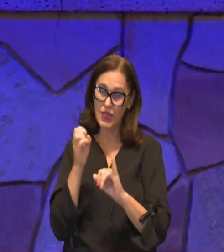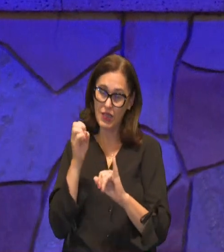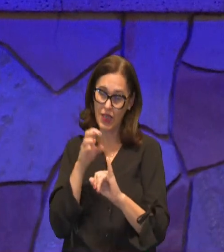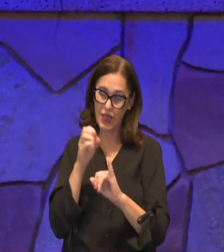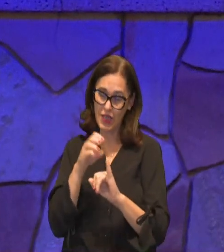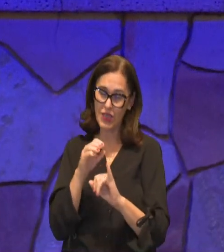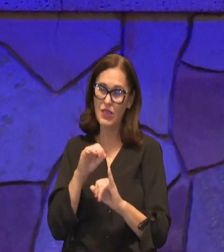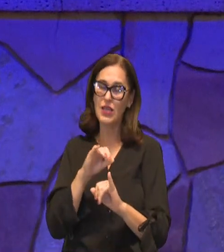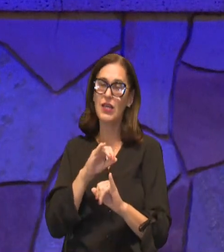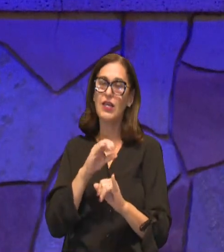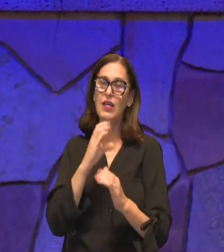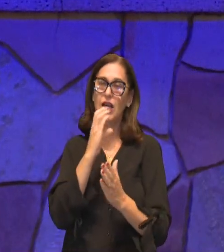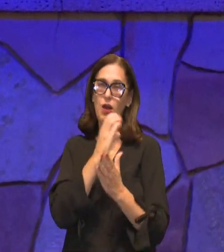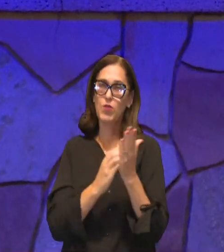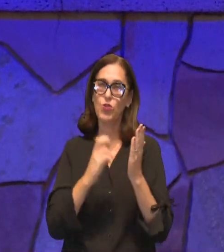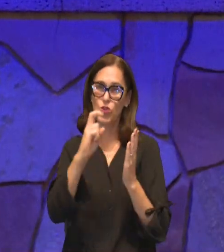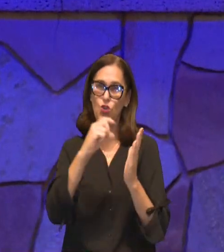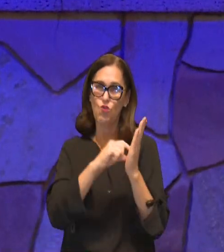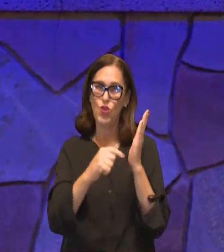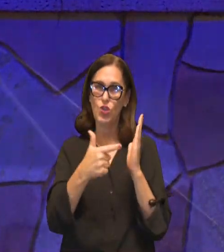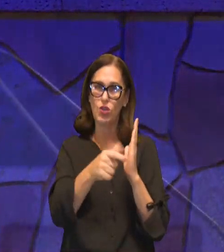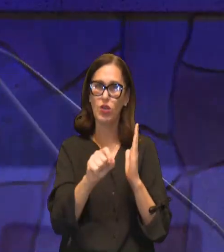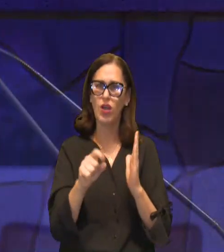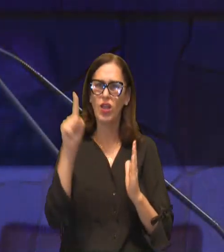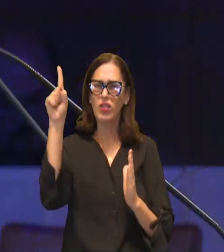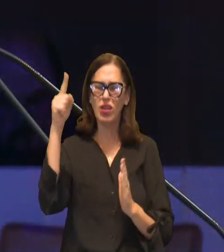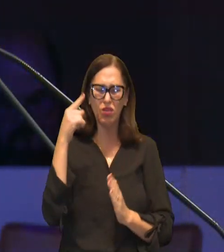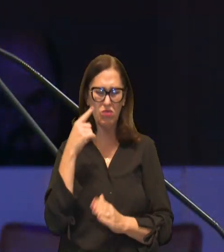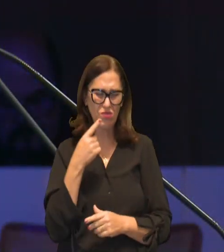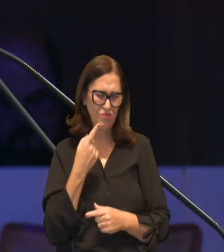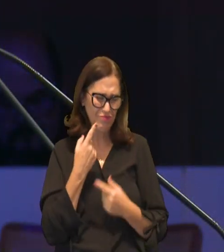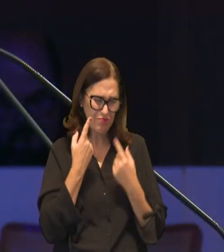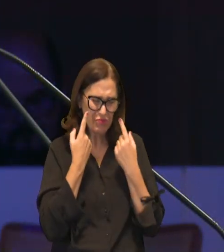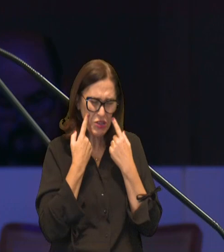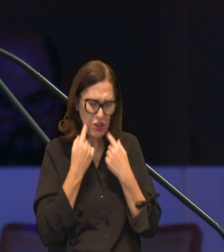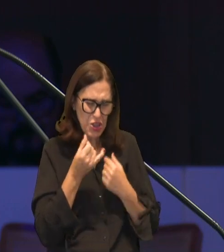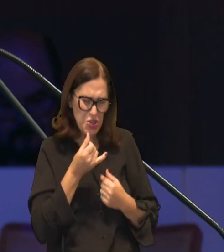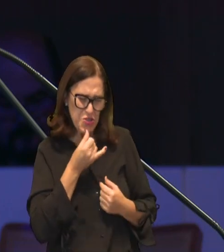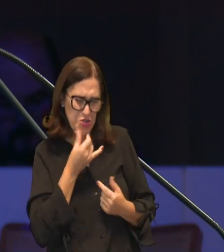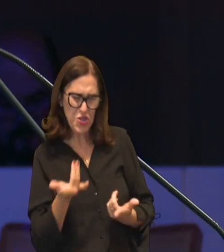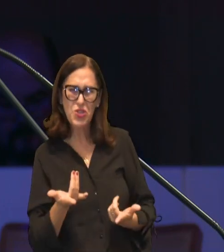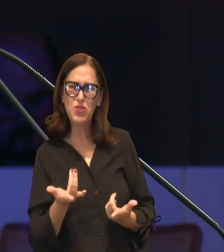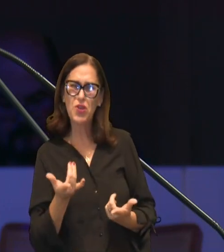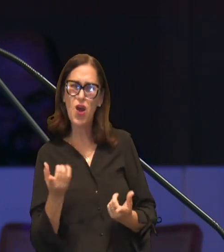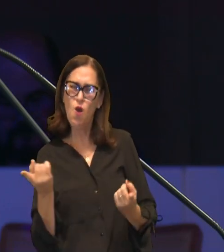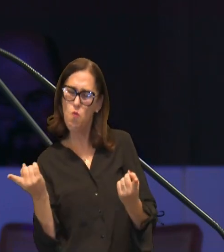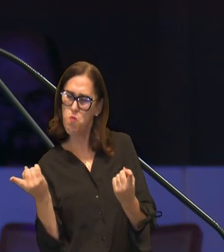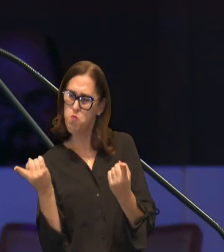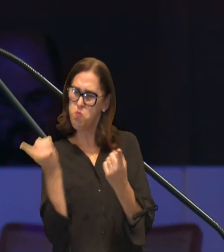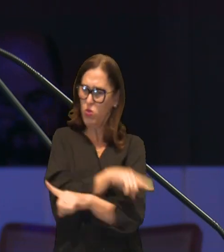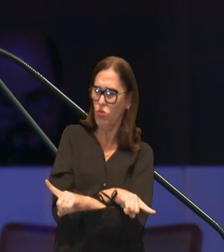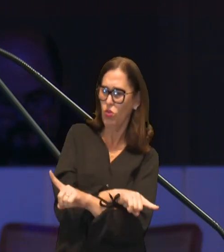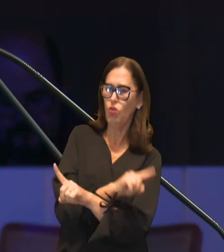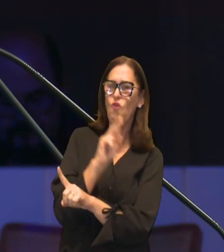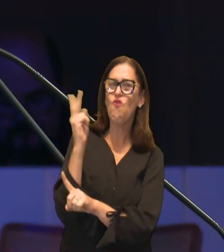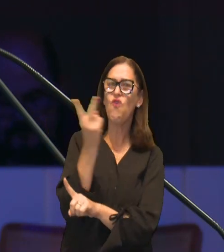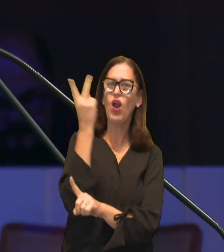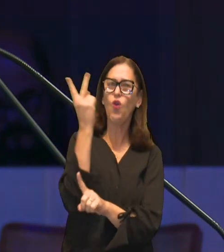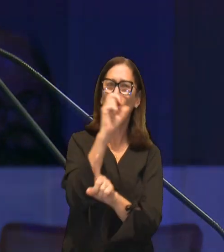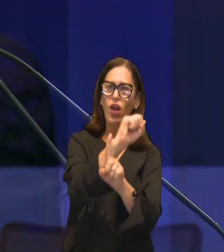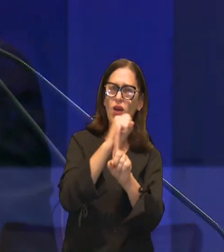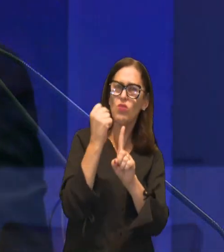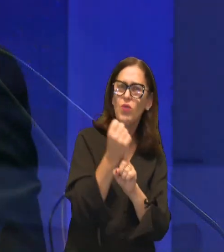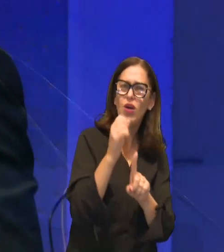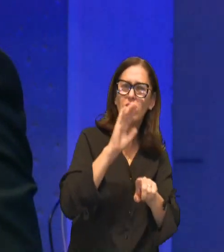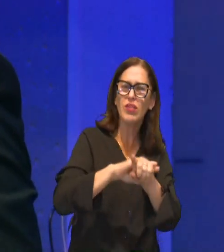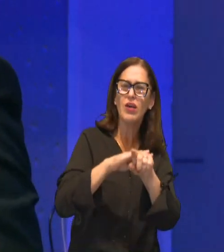20, Deus lamentando a profunda inversão na escala de valores que a sociedade